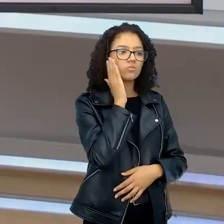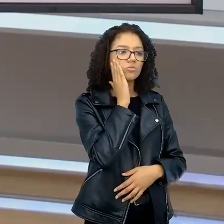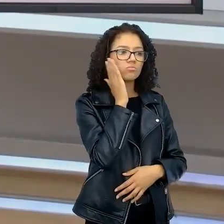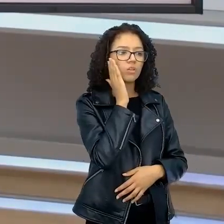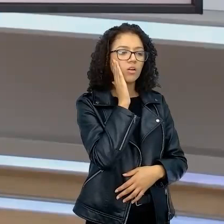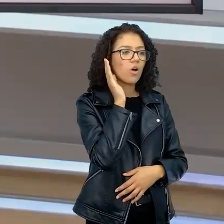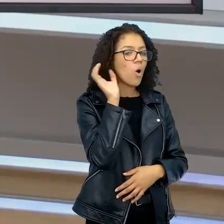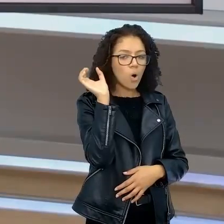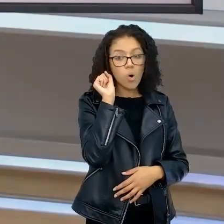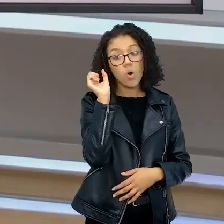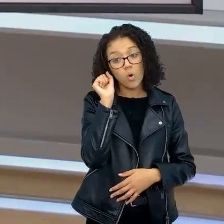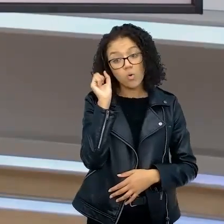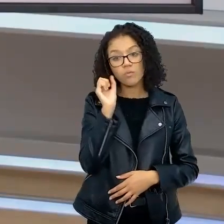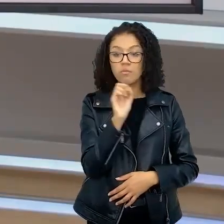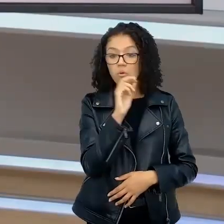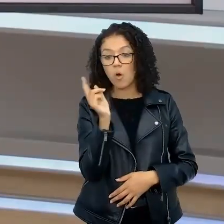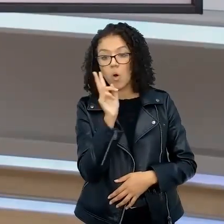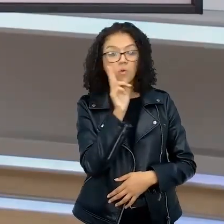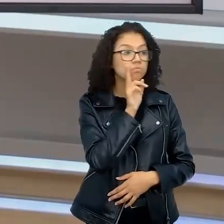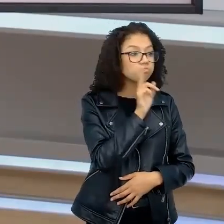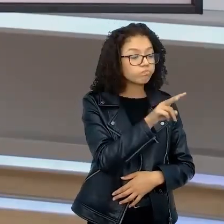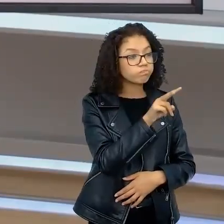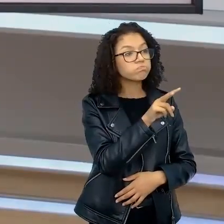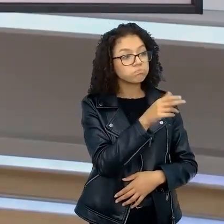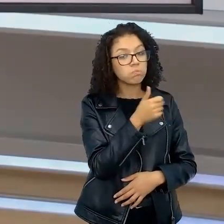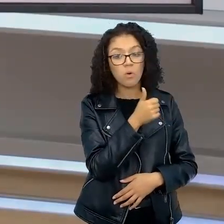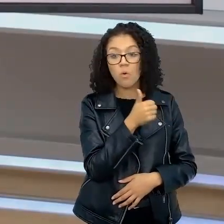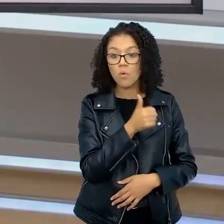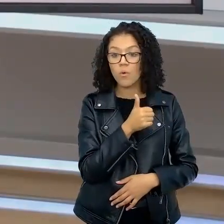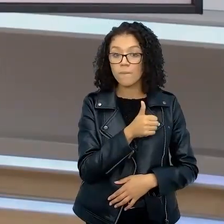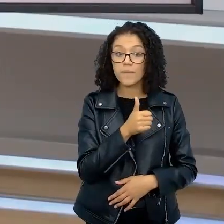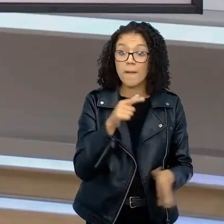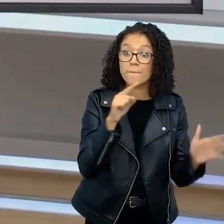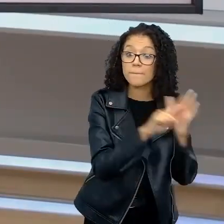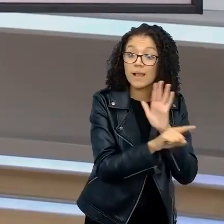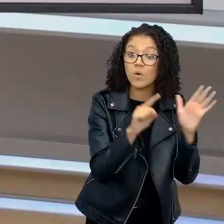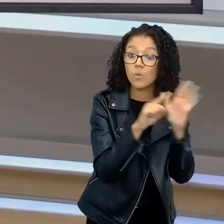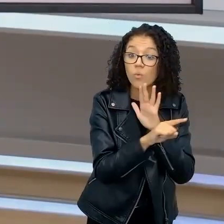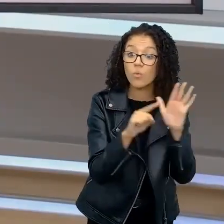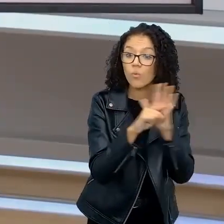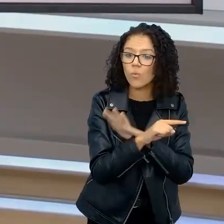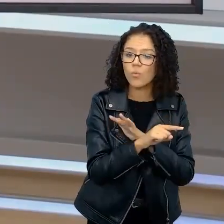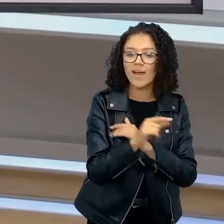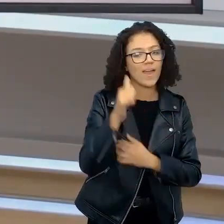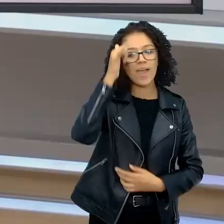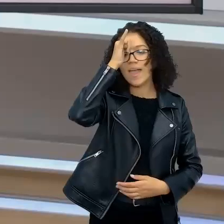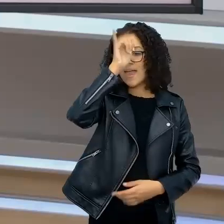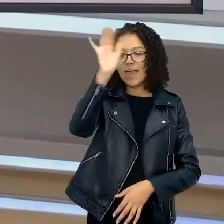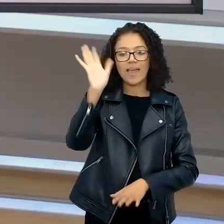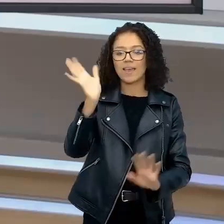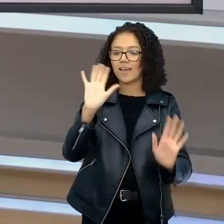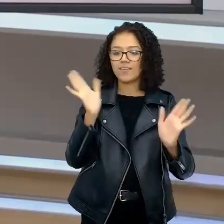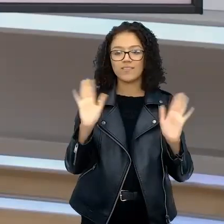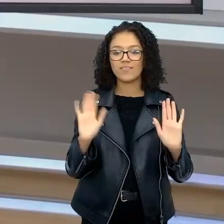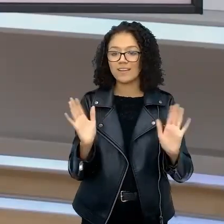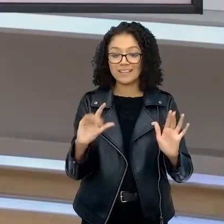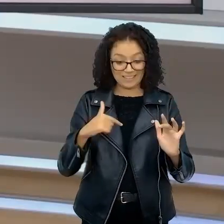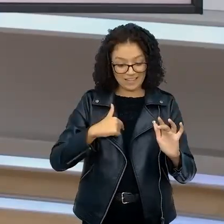do jeito que ela quiser. A gente evita perguntas, porque não é nosso papel, enquanto instituição de